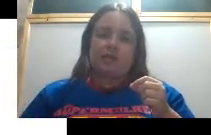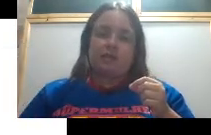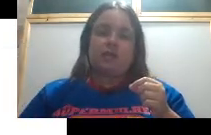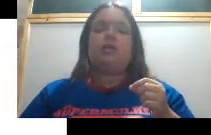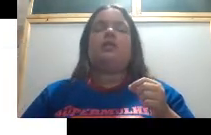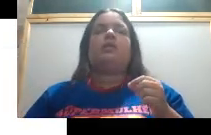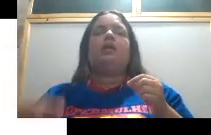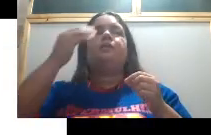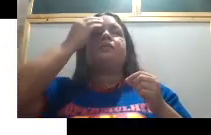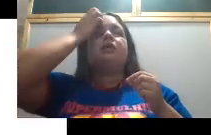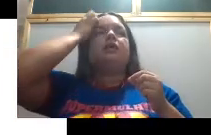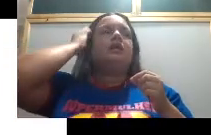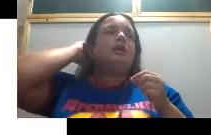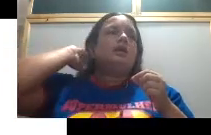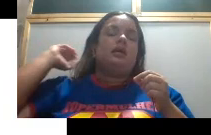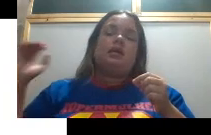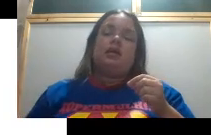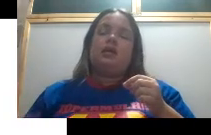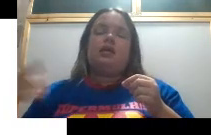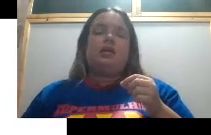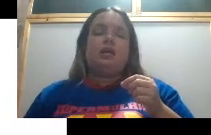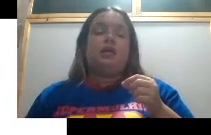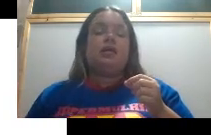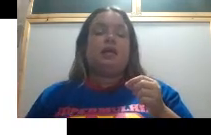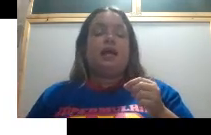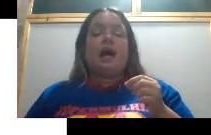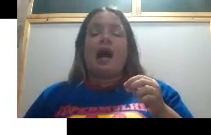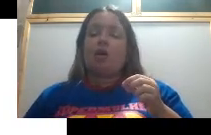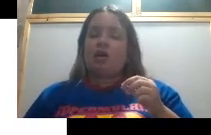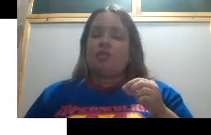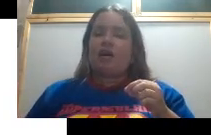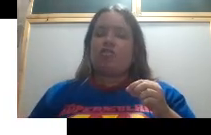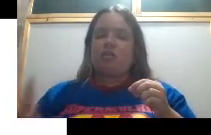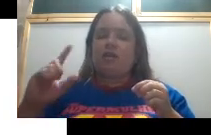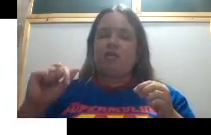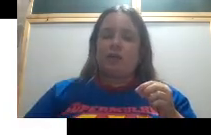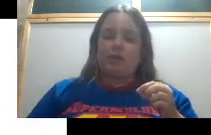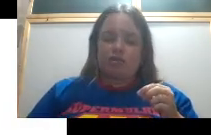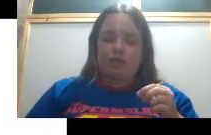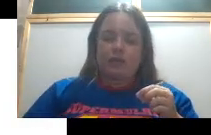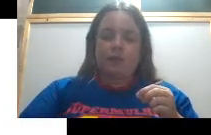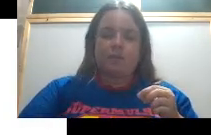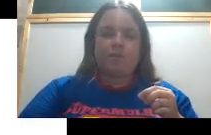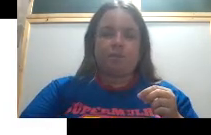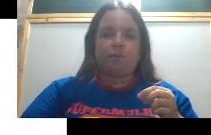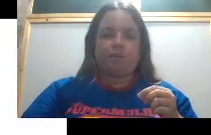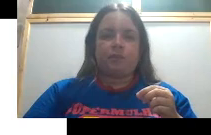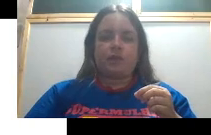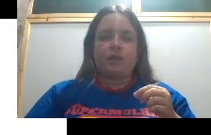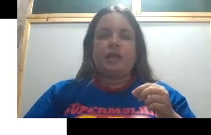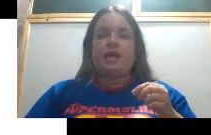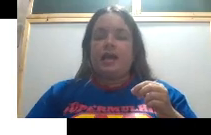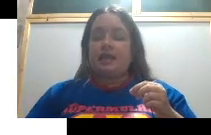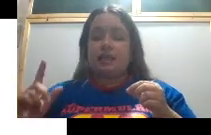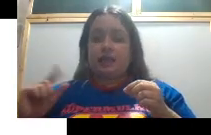tá lá presente é a e agora a gente vai ver uma imagem aqui